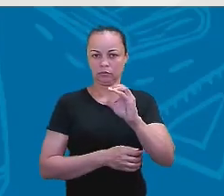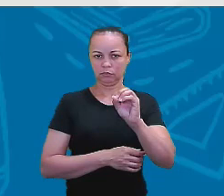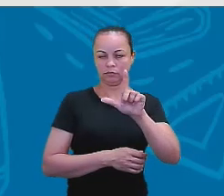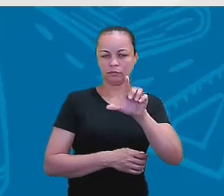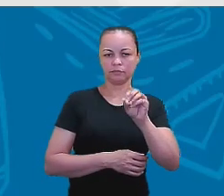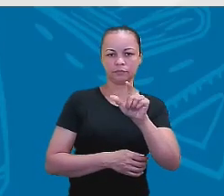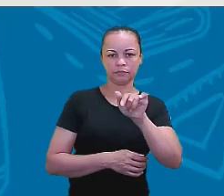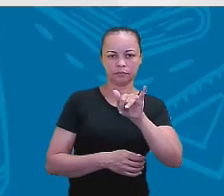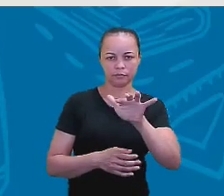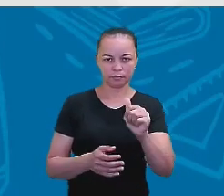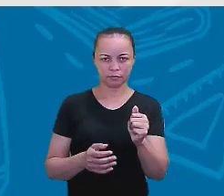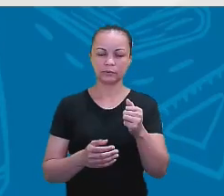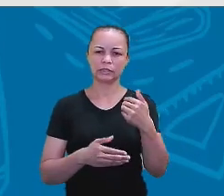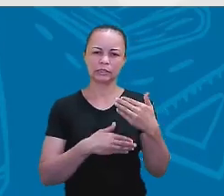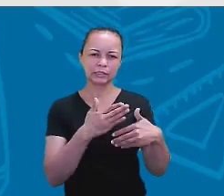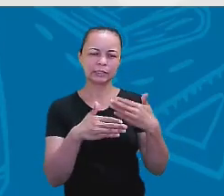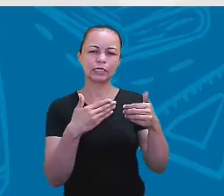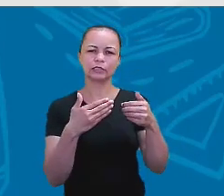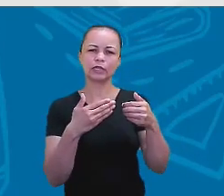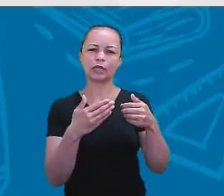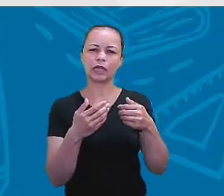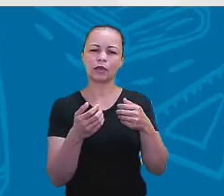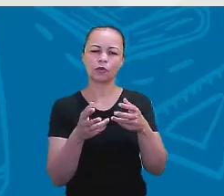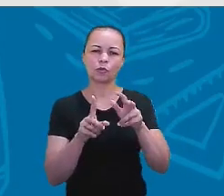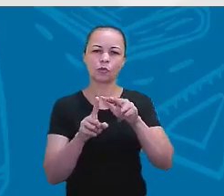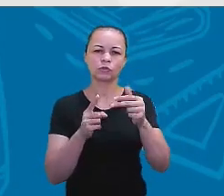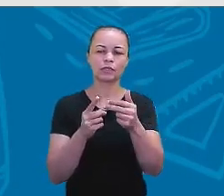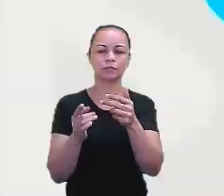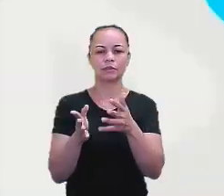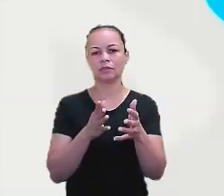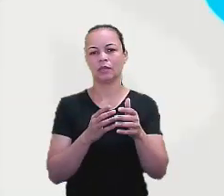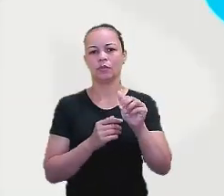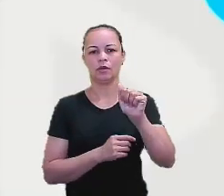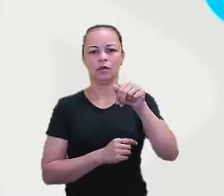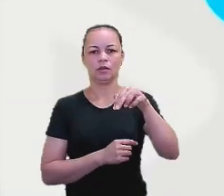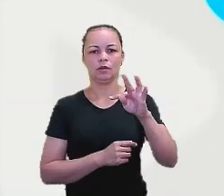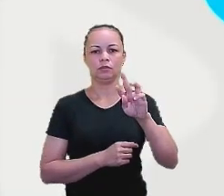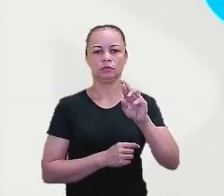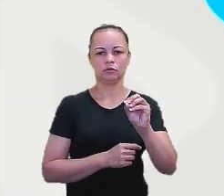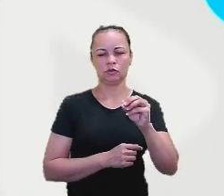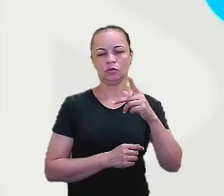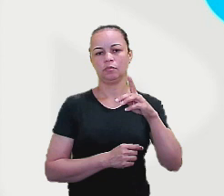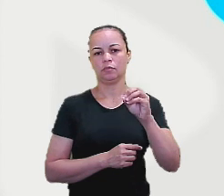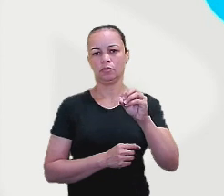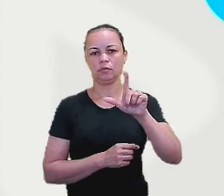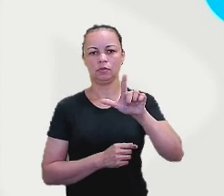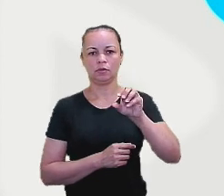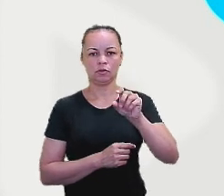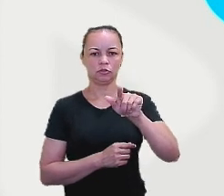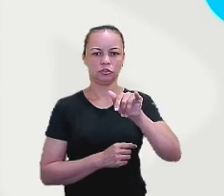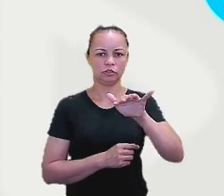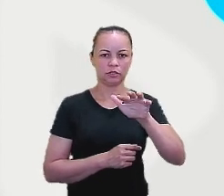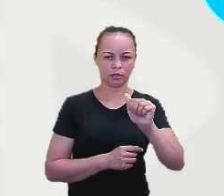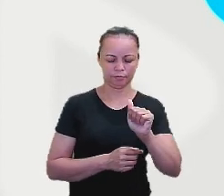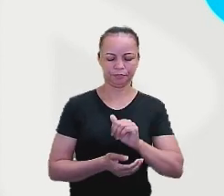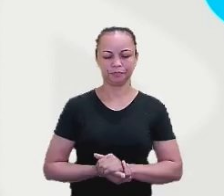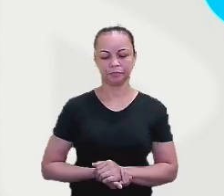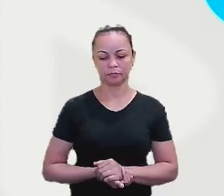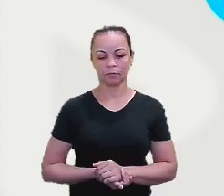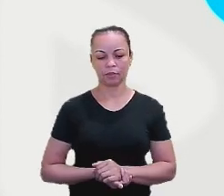concepção sociológica, na concepção antropológica do que comunidade.